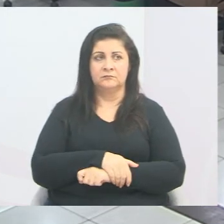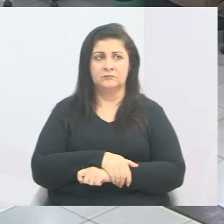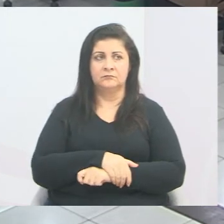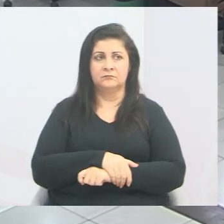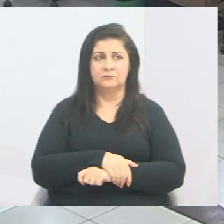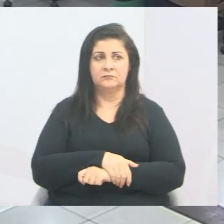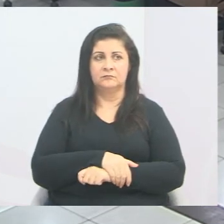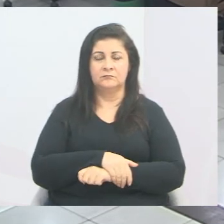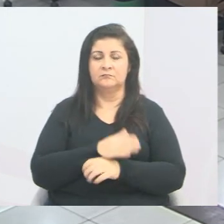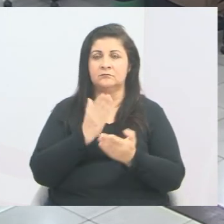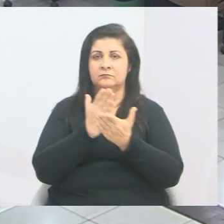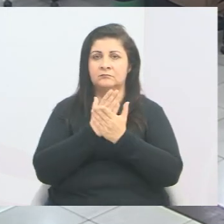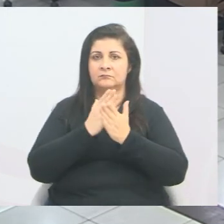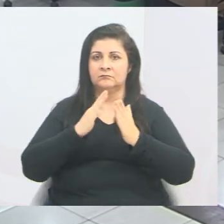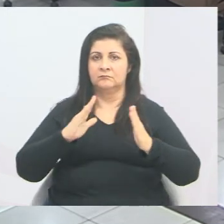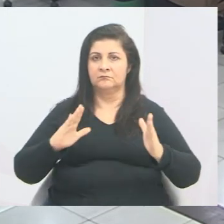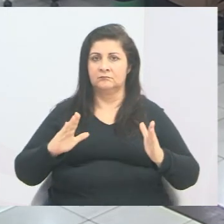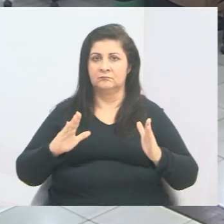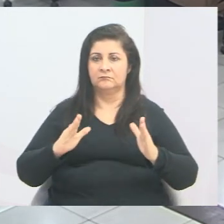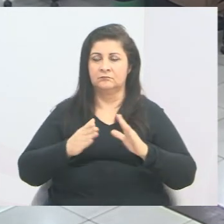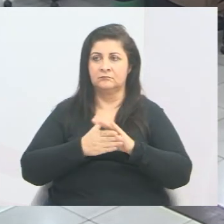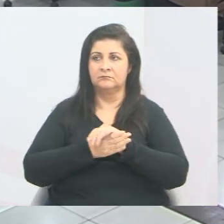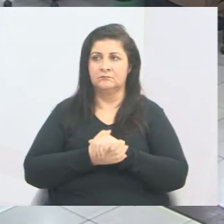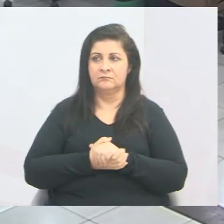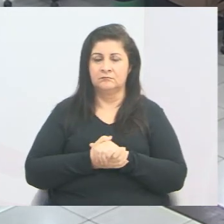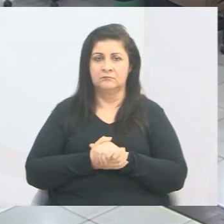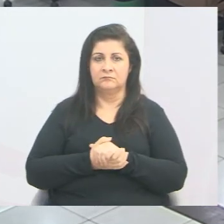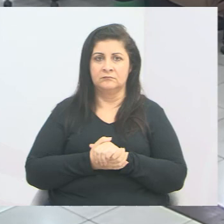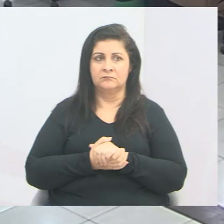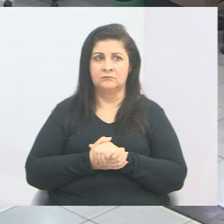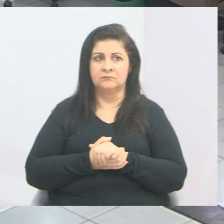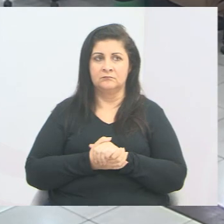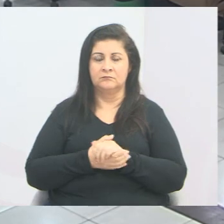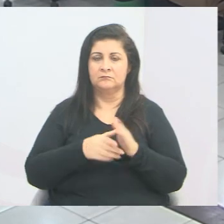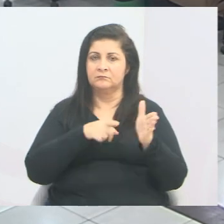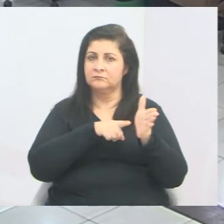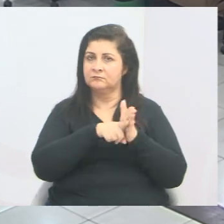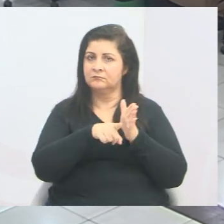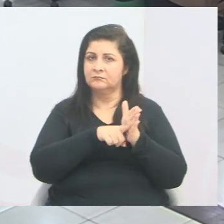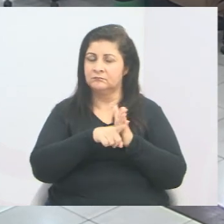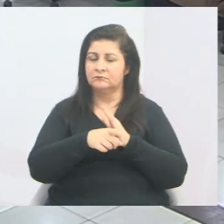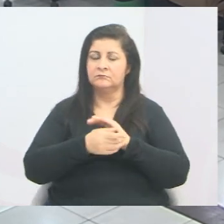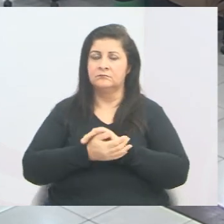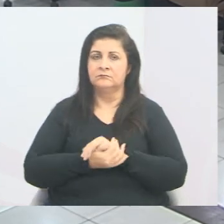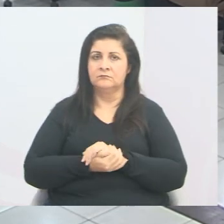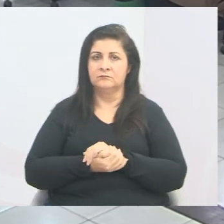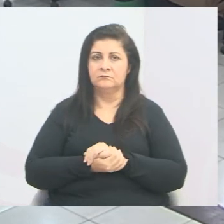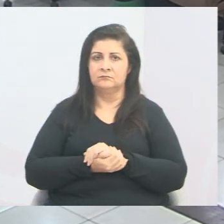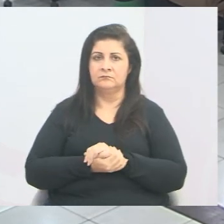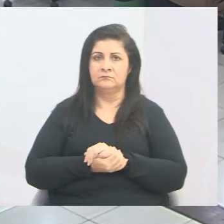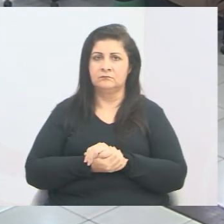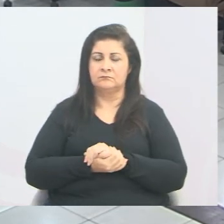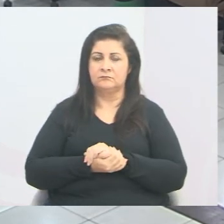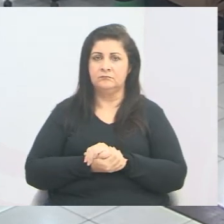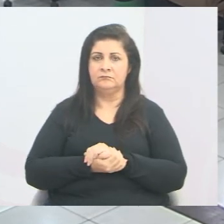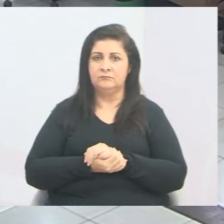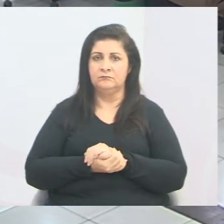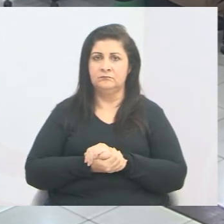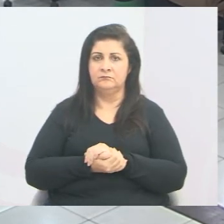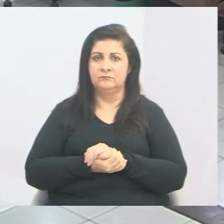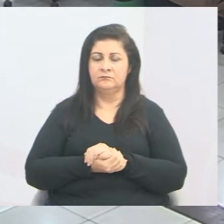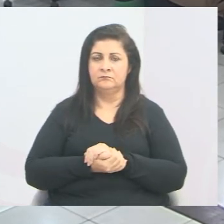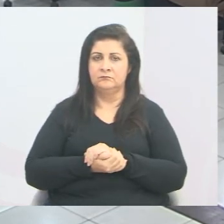Bom, não havendo, parece que também não tem nenhuma pergunta dos internautas, né? Tá, então, eu quero aqui